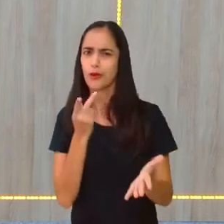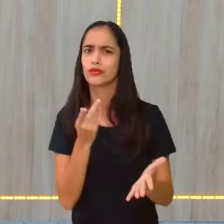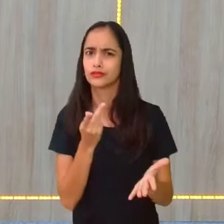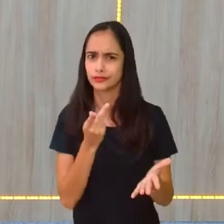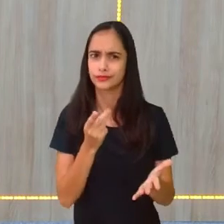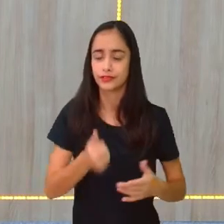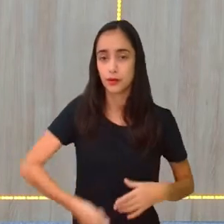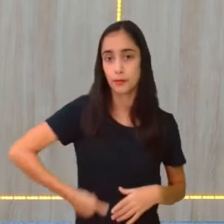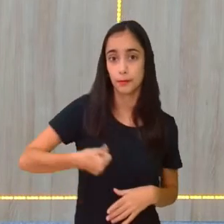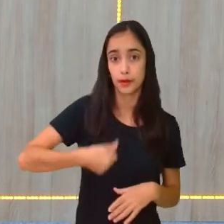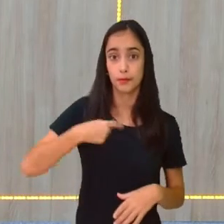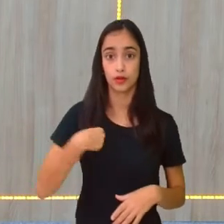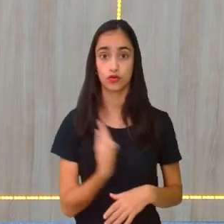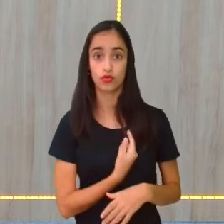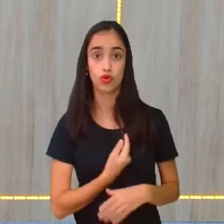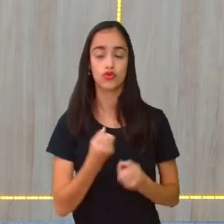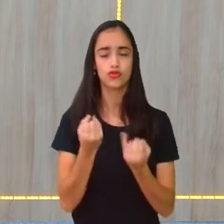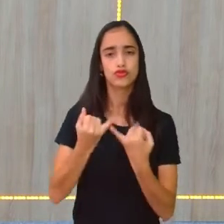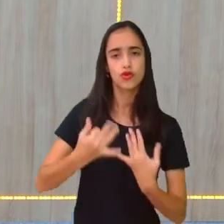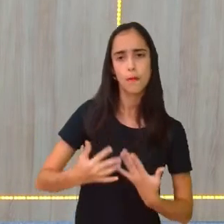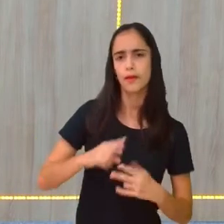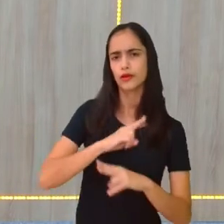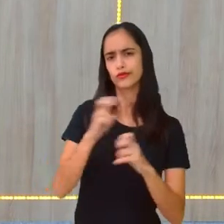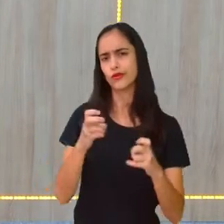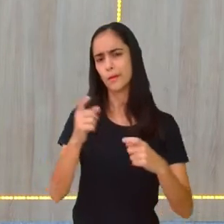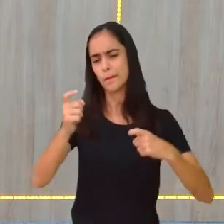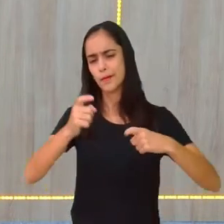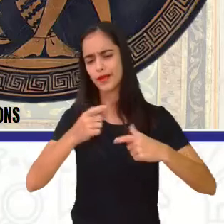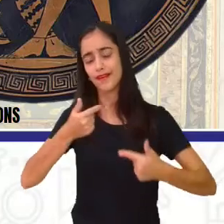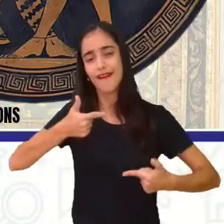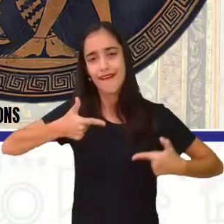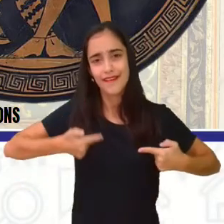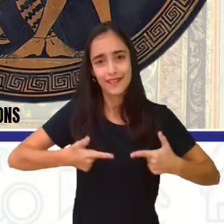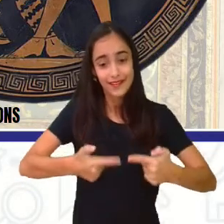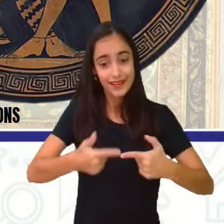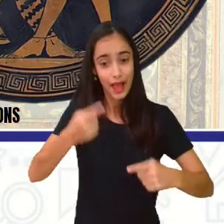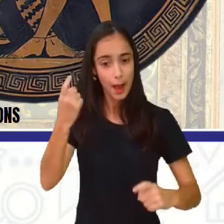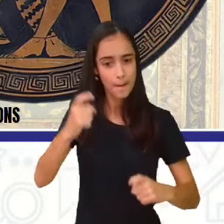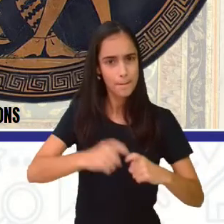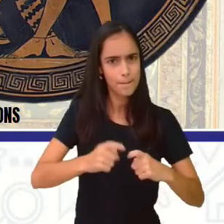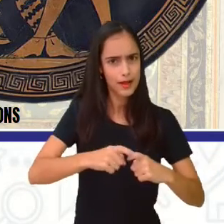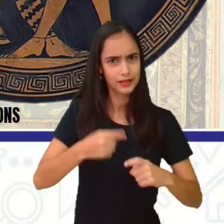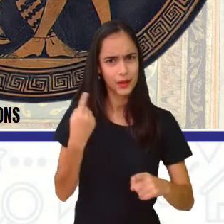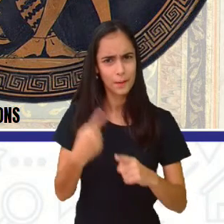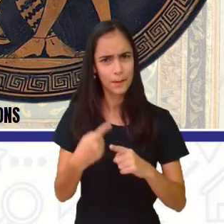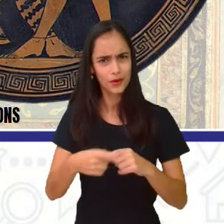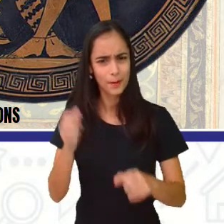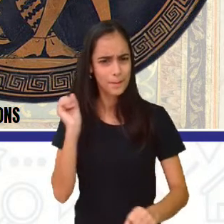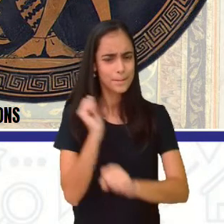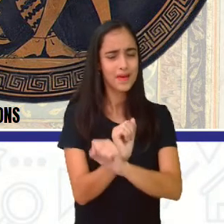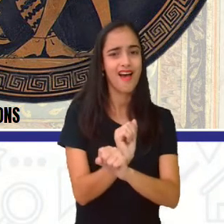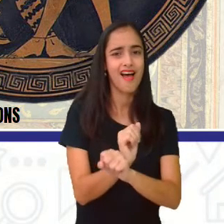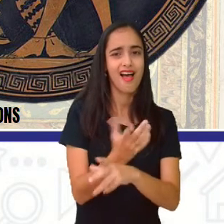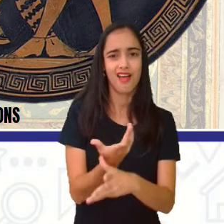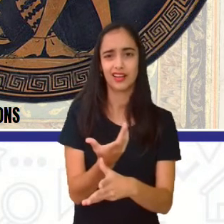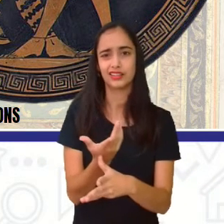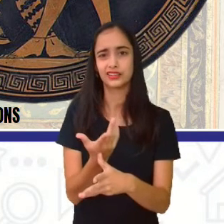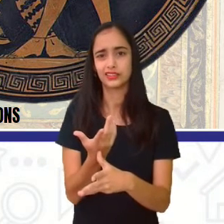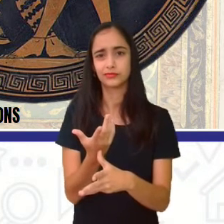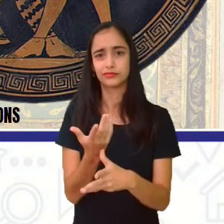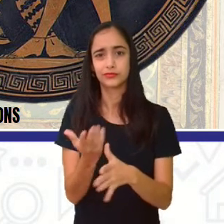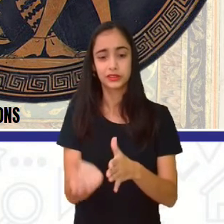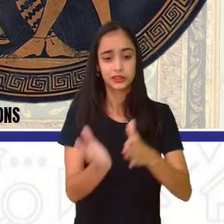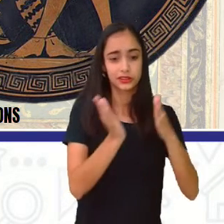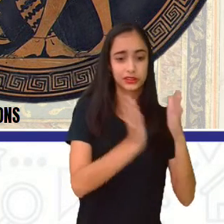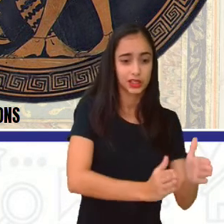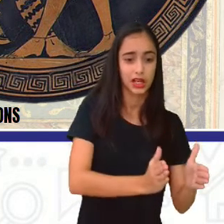gente chama essas guerras, né, de guerras médicas, né, porque foram guerras travadas entre os